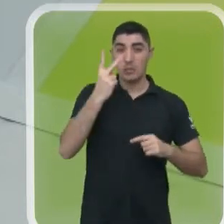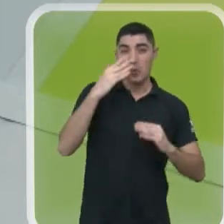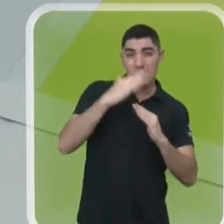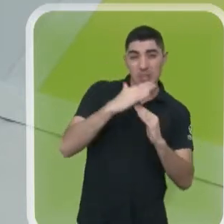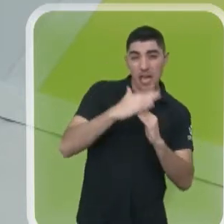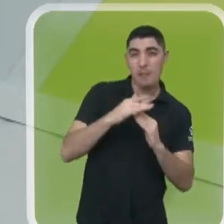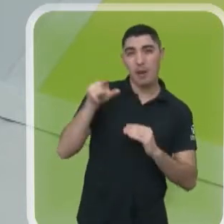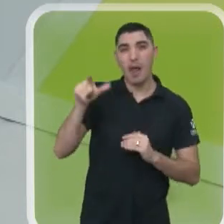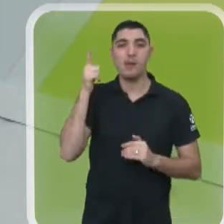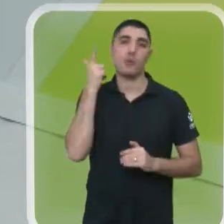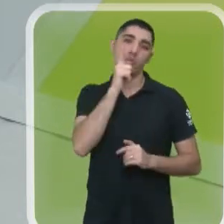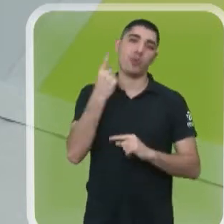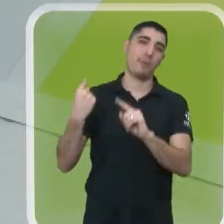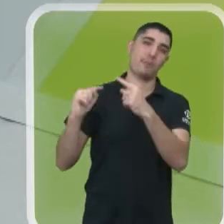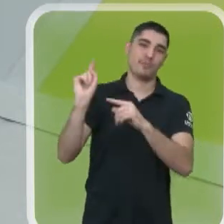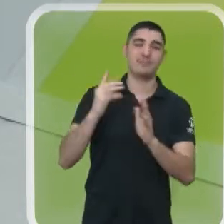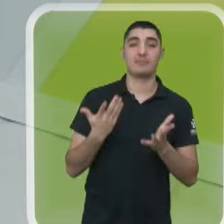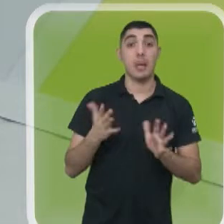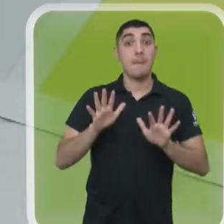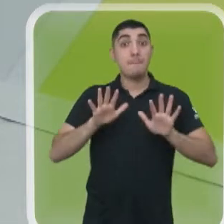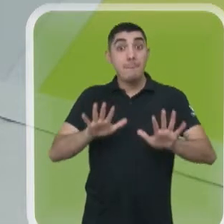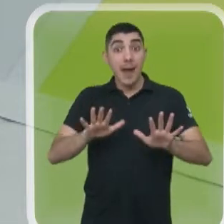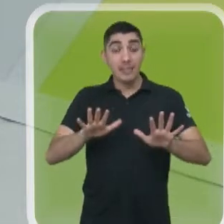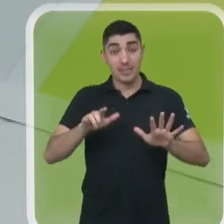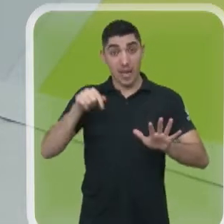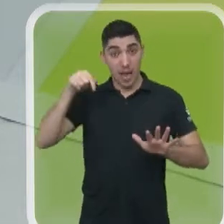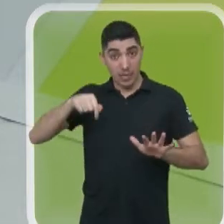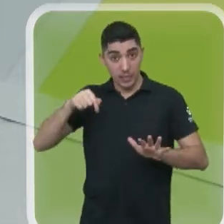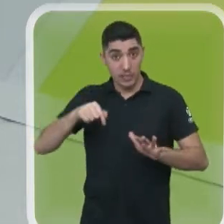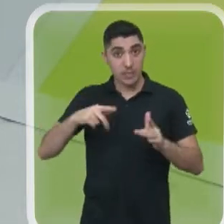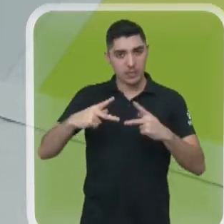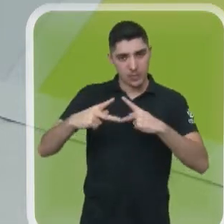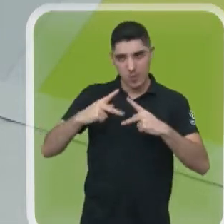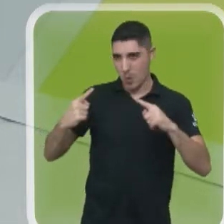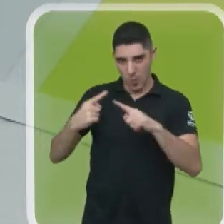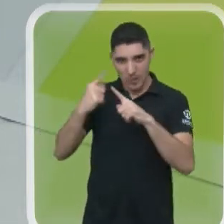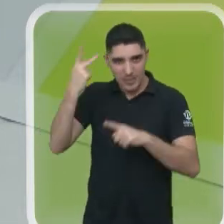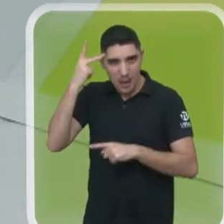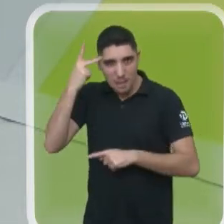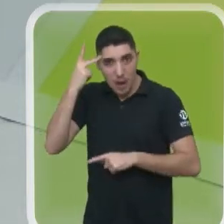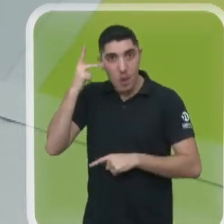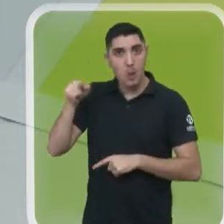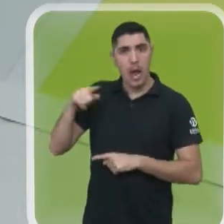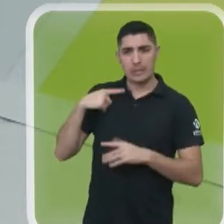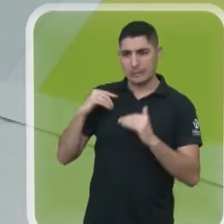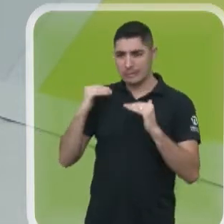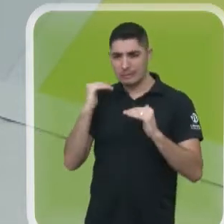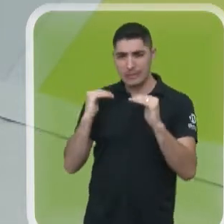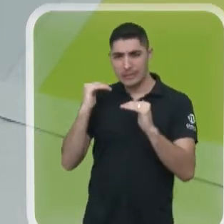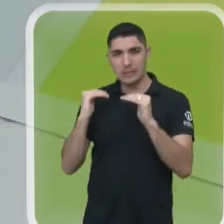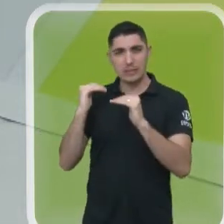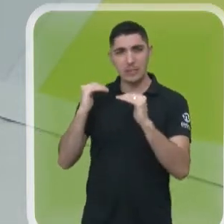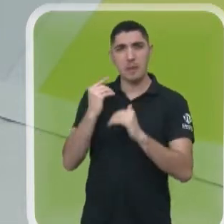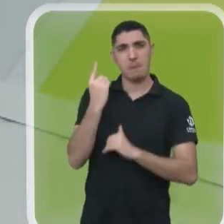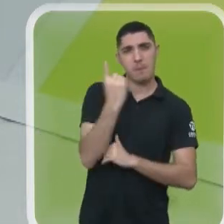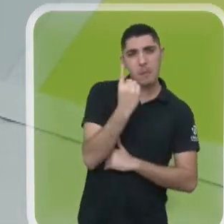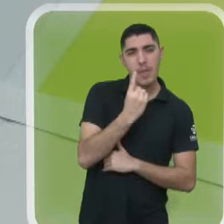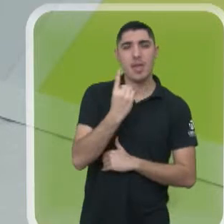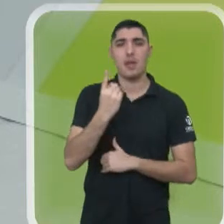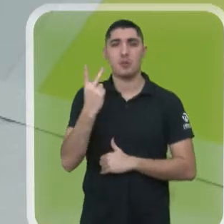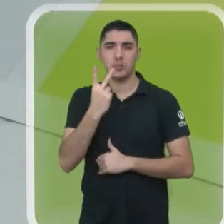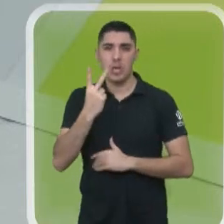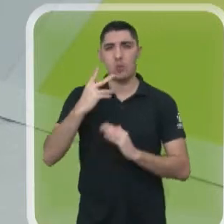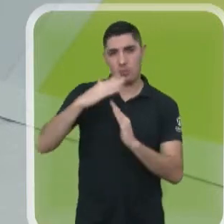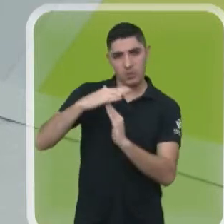e o Paulistano foi bem demais de contra o São Paulo foi justamente isso que aconteceu a favor de São José jogo parelho ali no nos primeiros